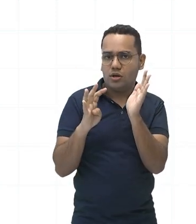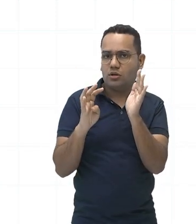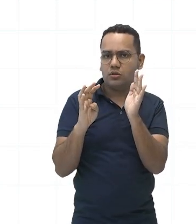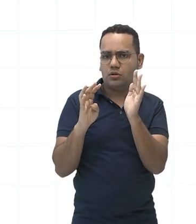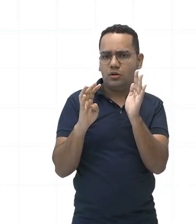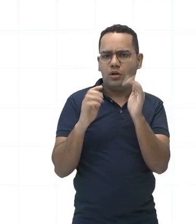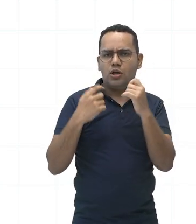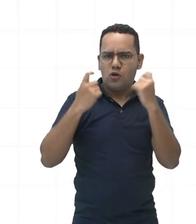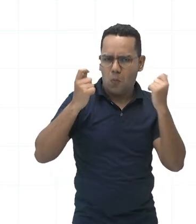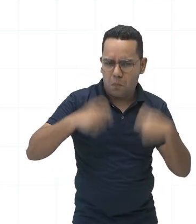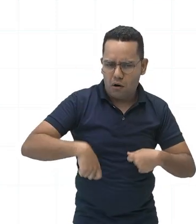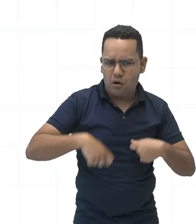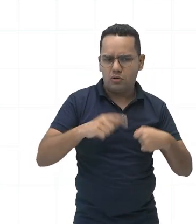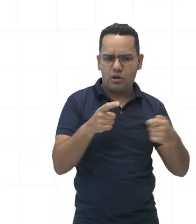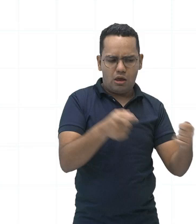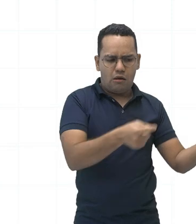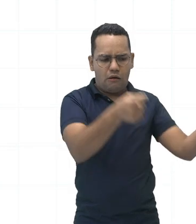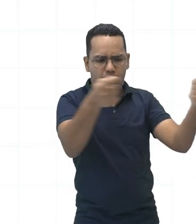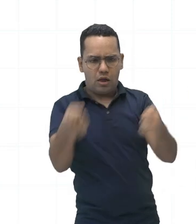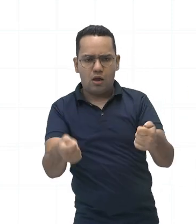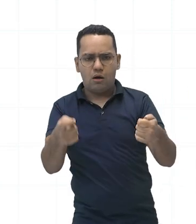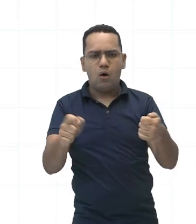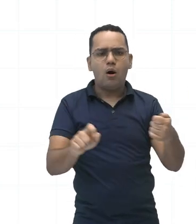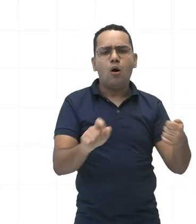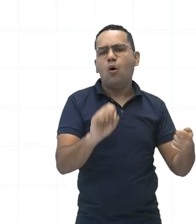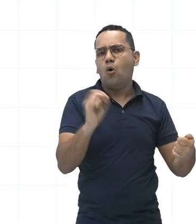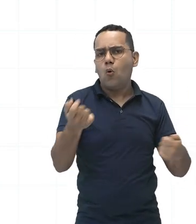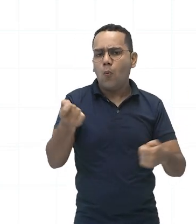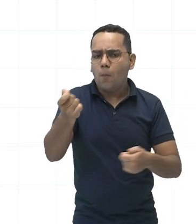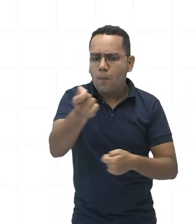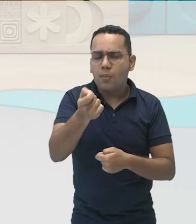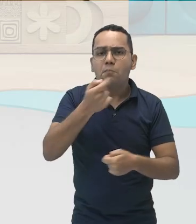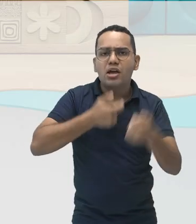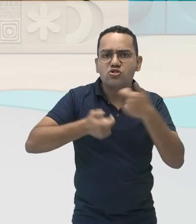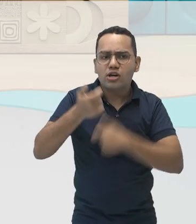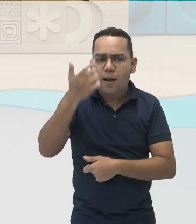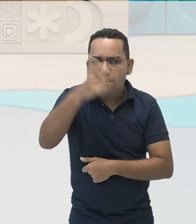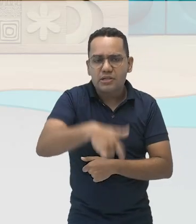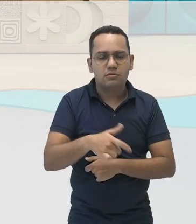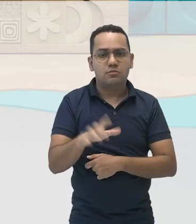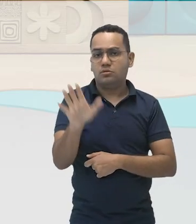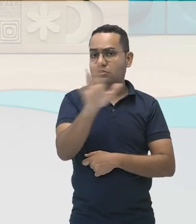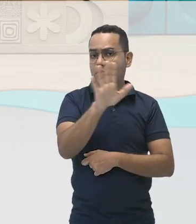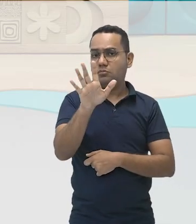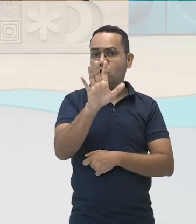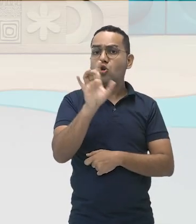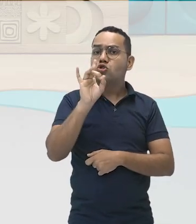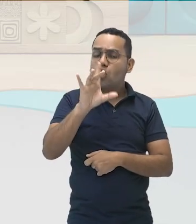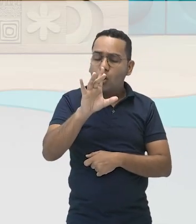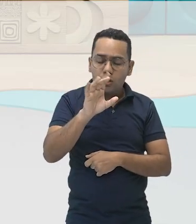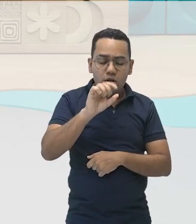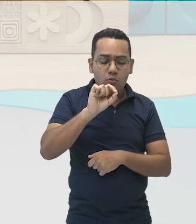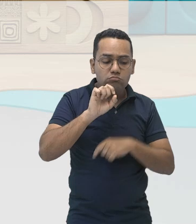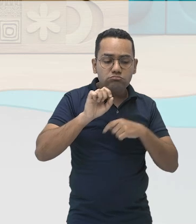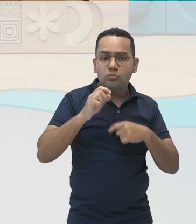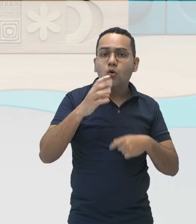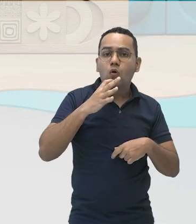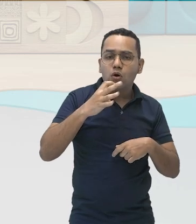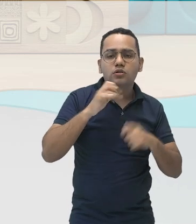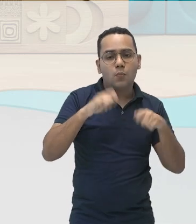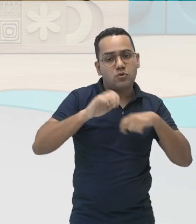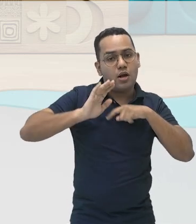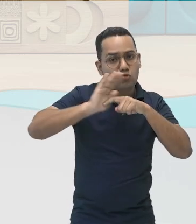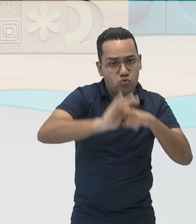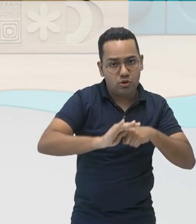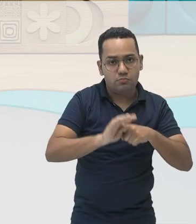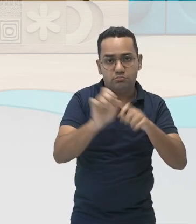super importante, ok? Vá até o limite do seu conhecimento. Agora vamos saber como agir em casos específicos, como por exemplo